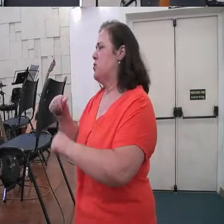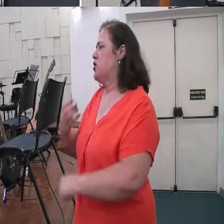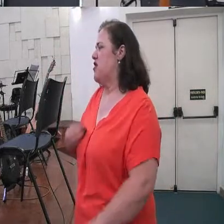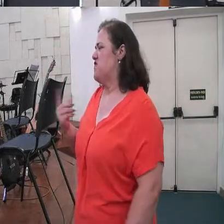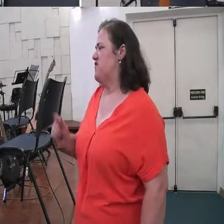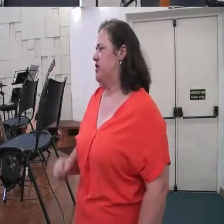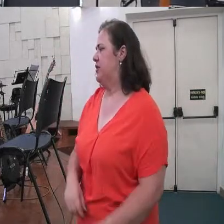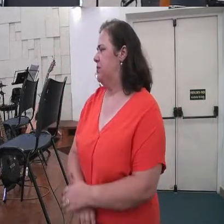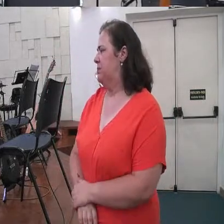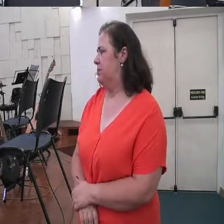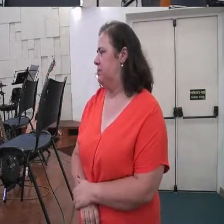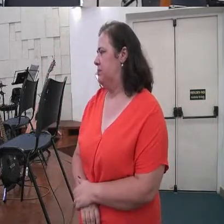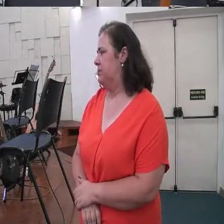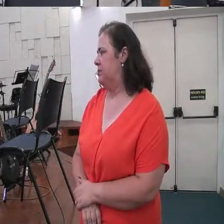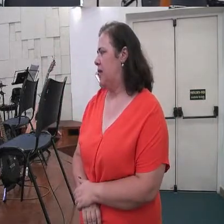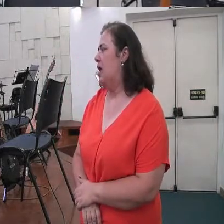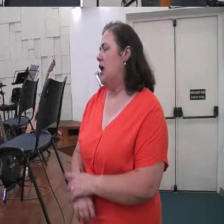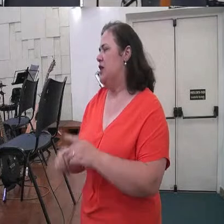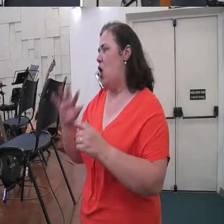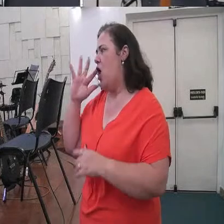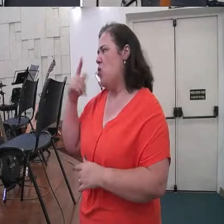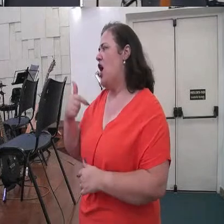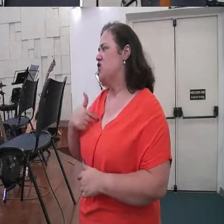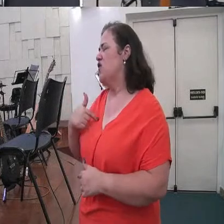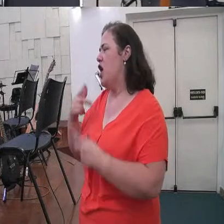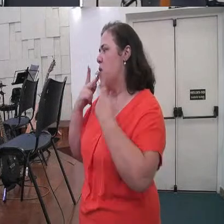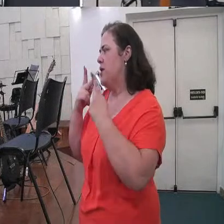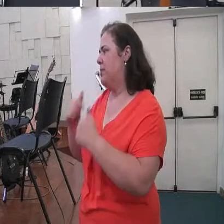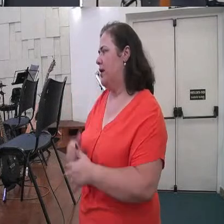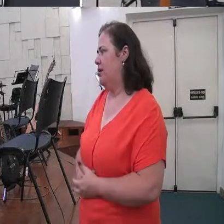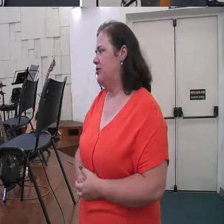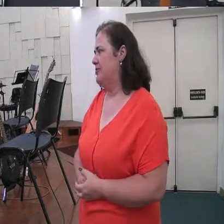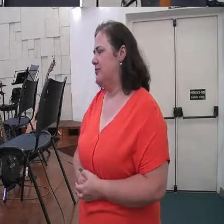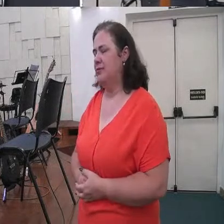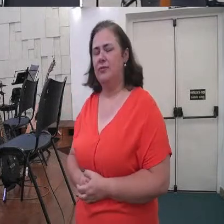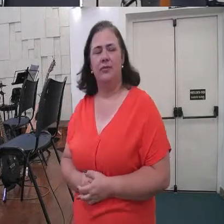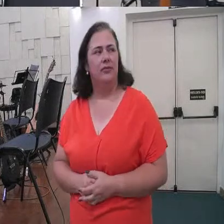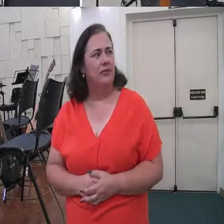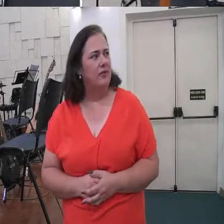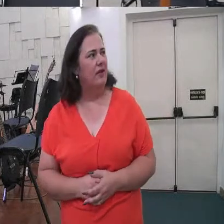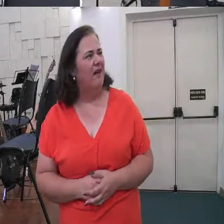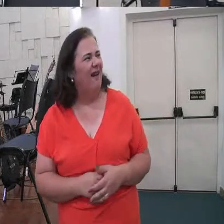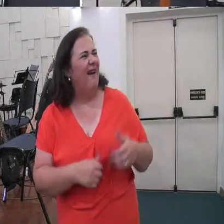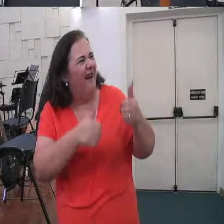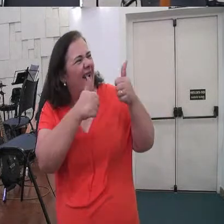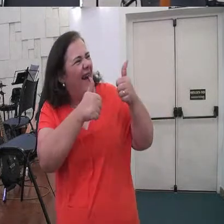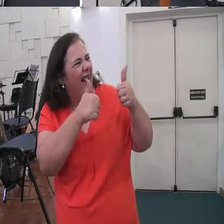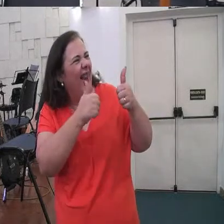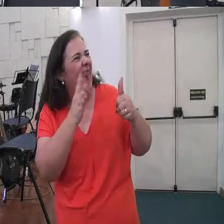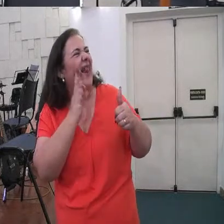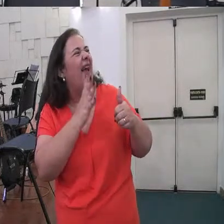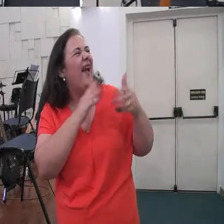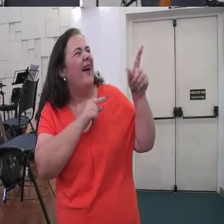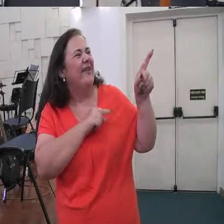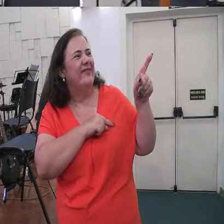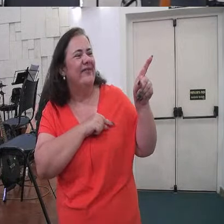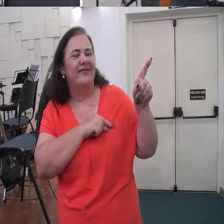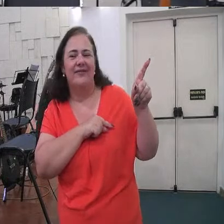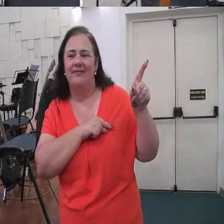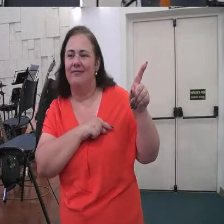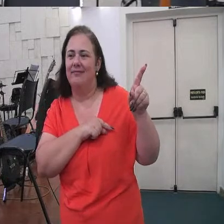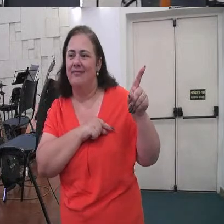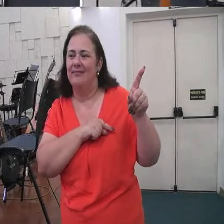Que fé é essa? Eu creio, mas continua vivendo do mesmo jeito que vivia antes.